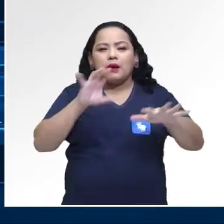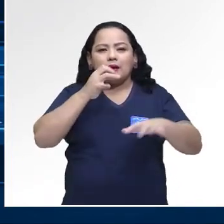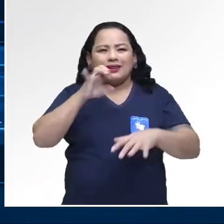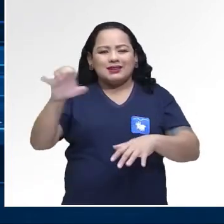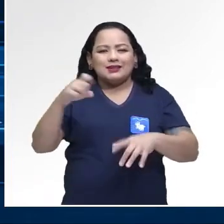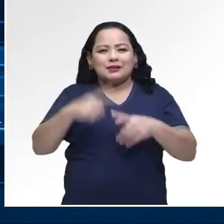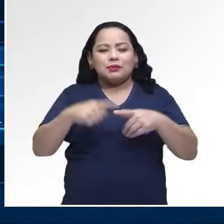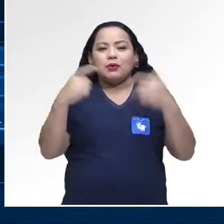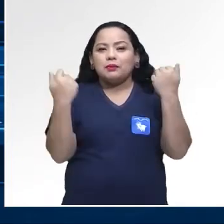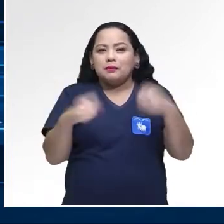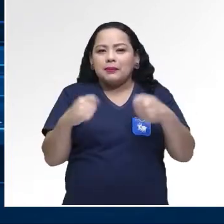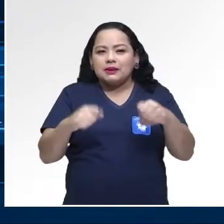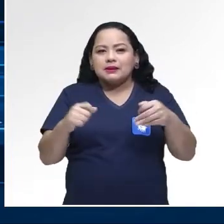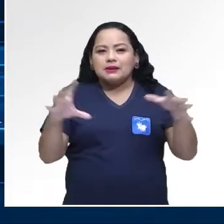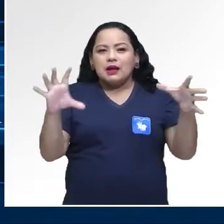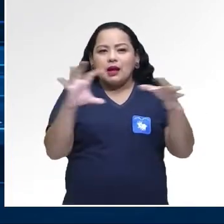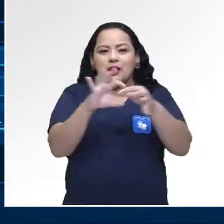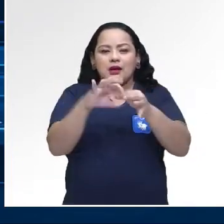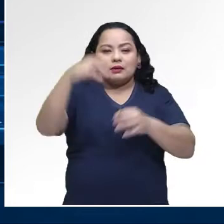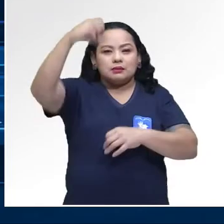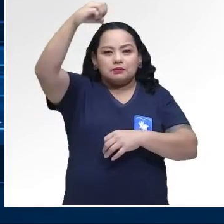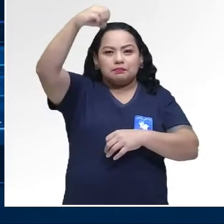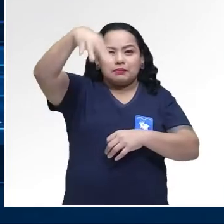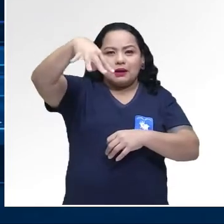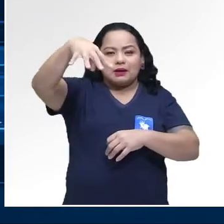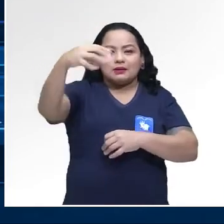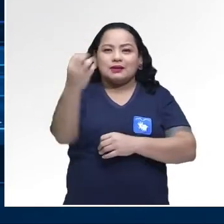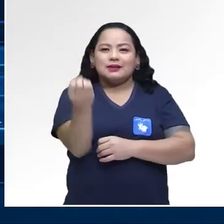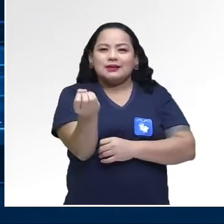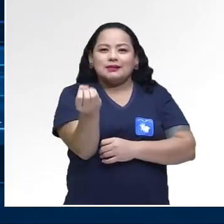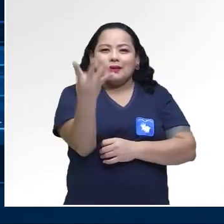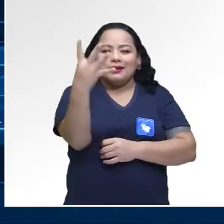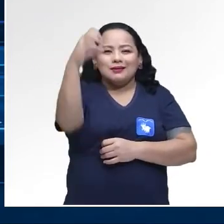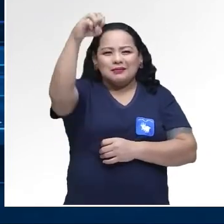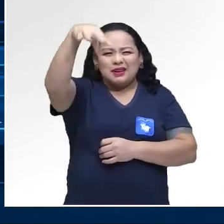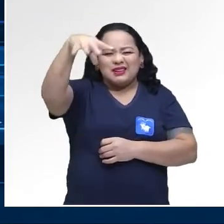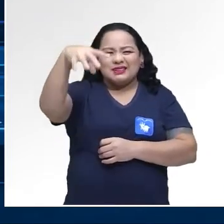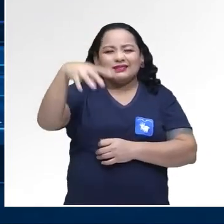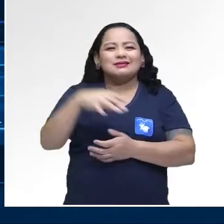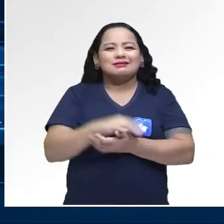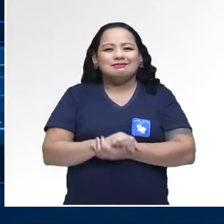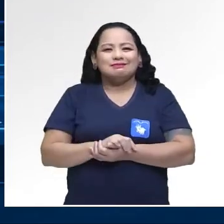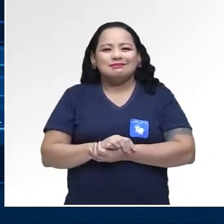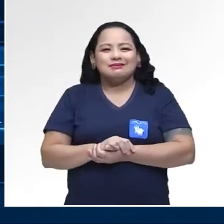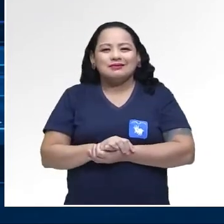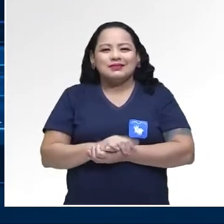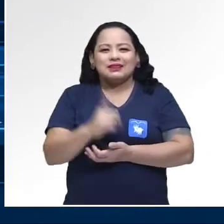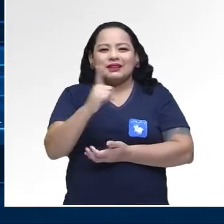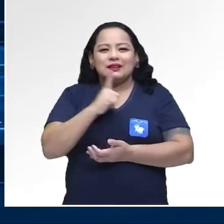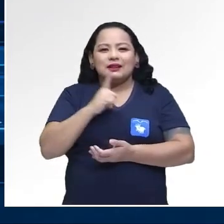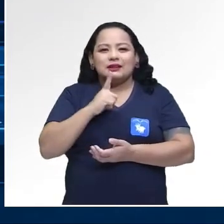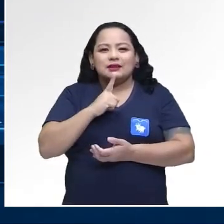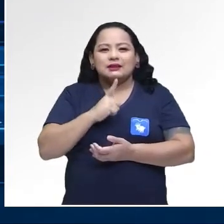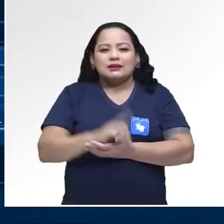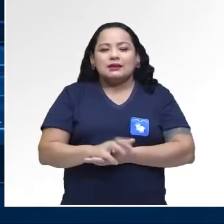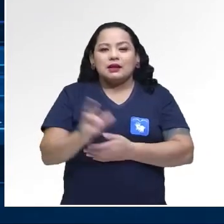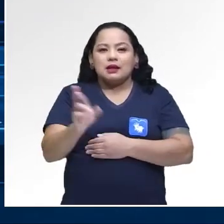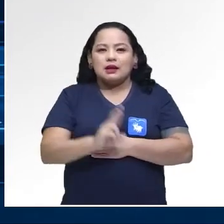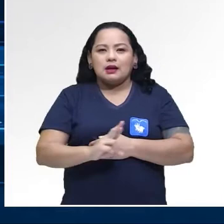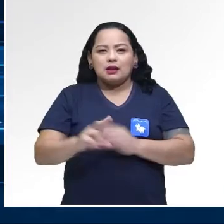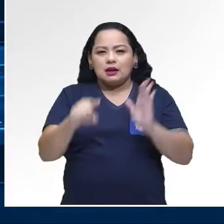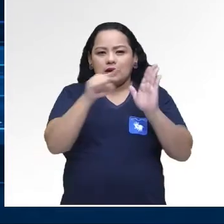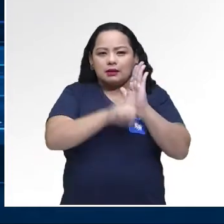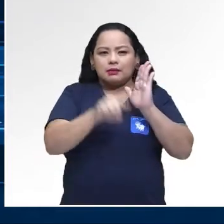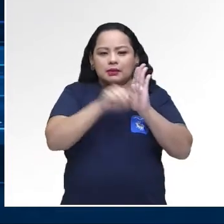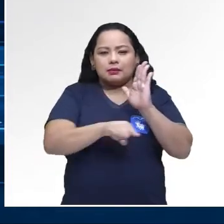preciso para ligar aqui, ó, essa lâmpada, né? Aqui eu tenho a carga negativa, representada pela bolinha